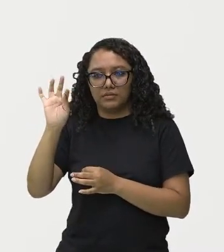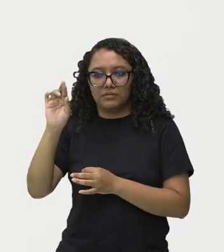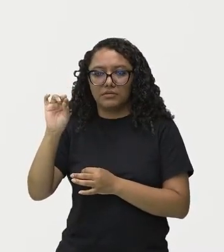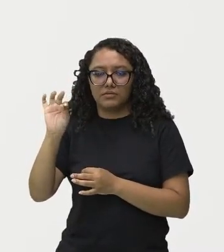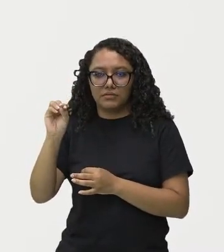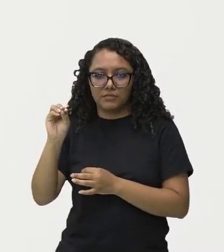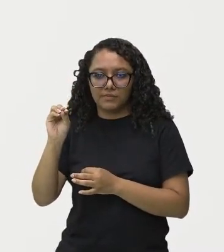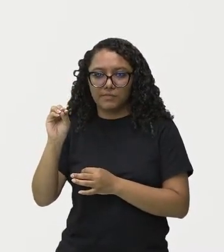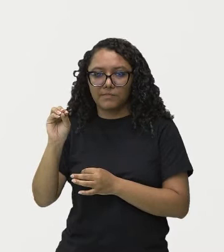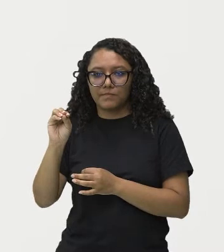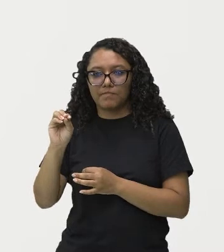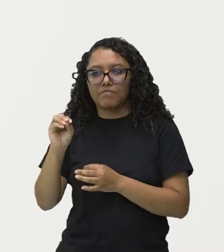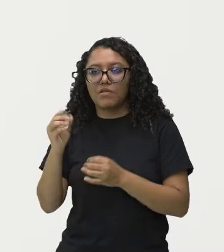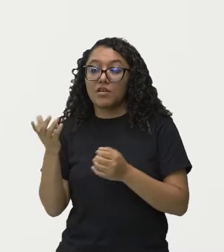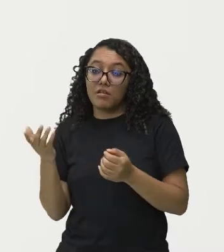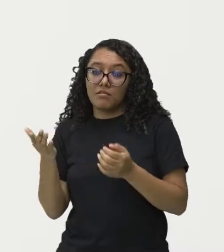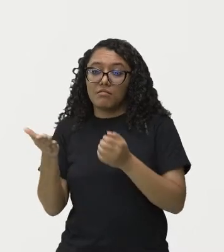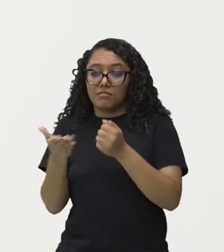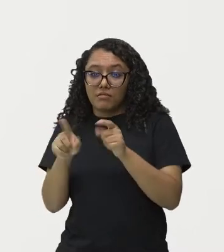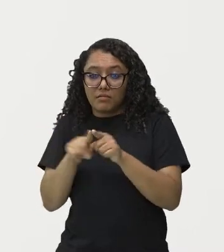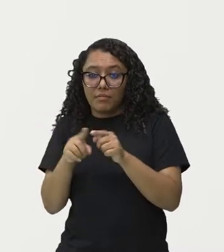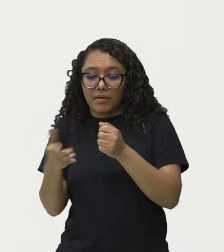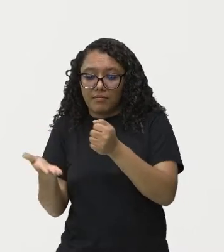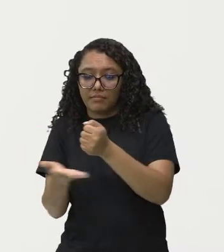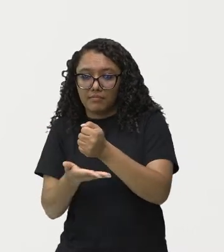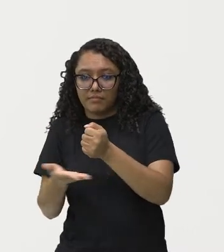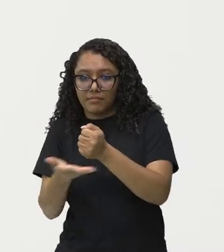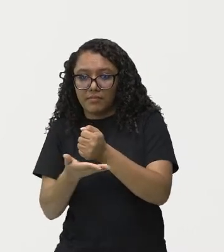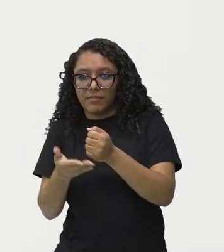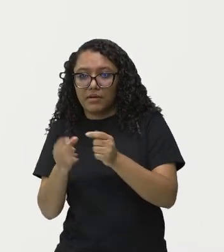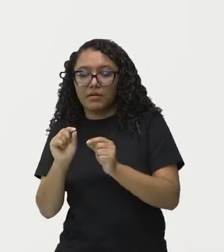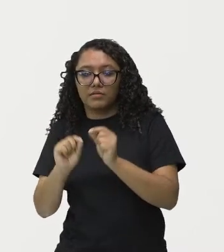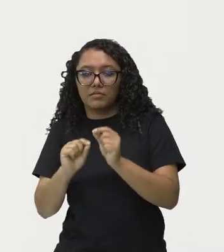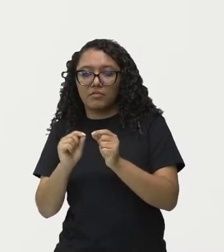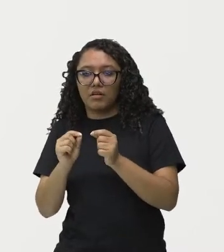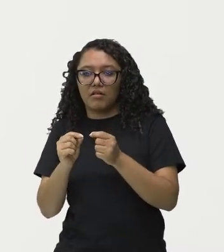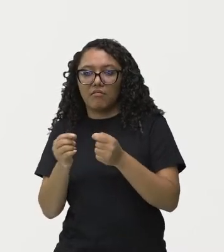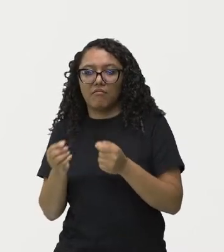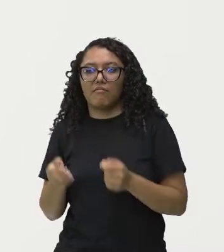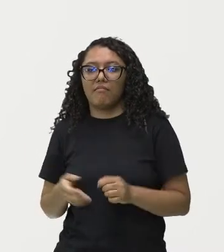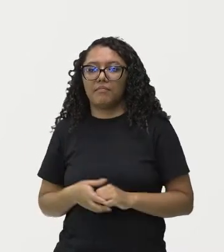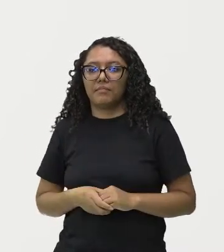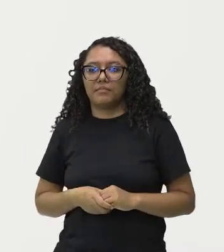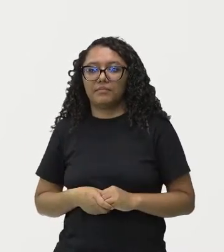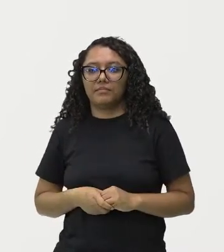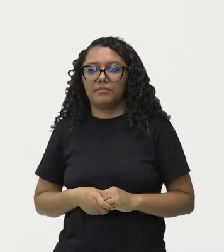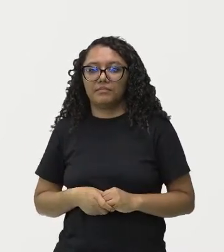só, ela já não está mais, né,